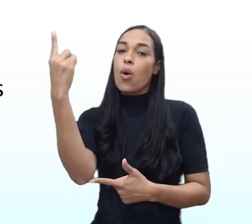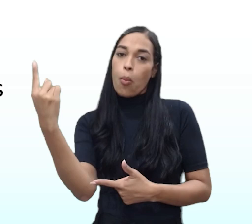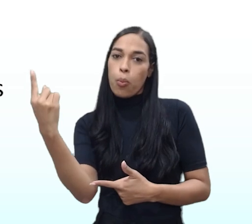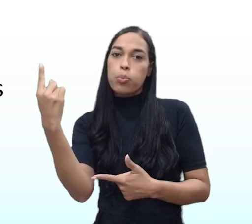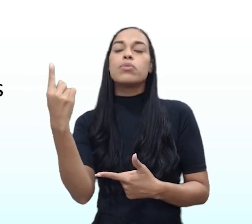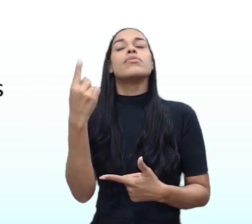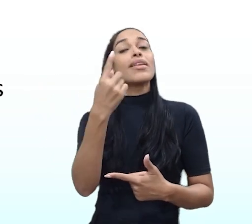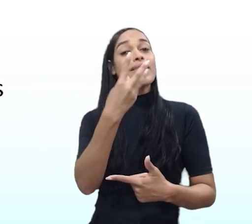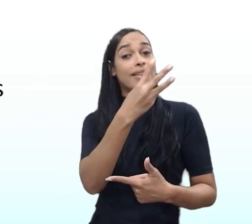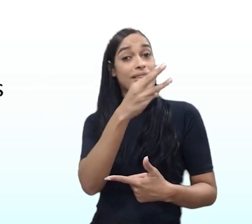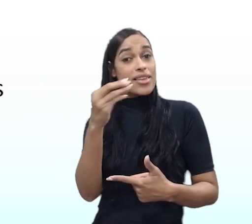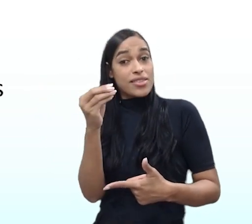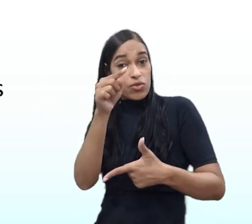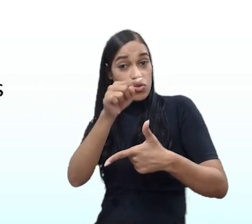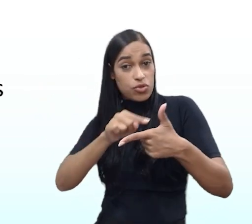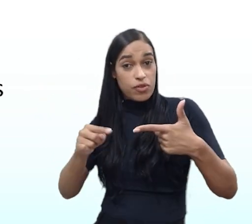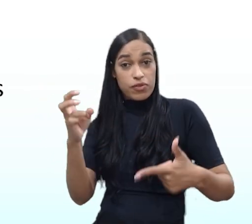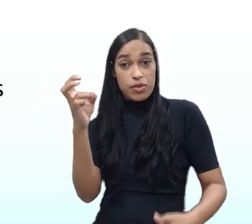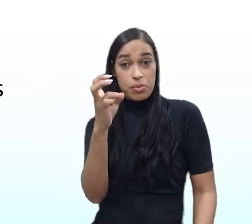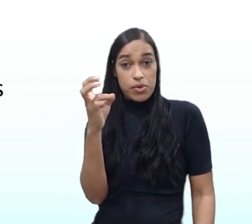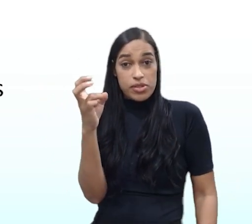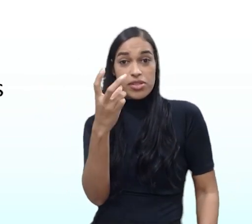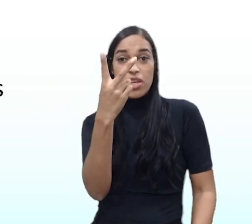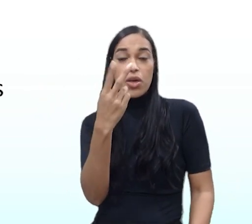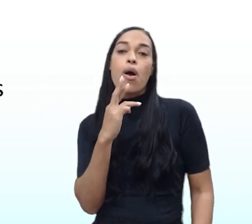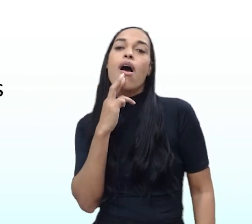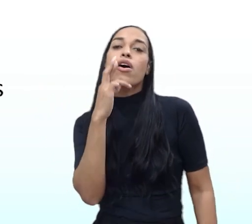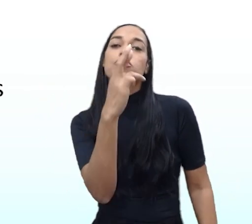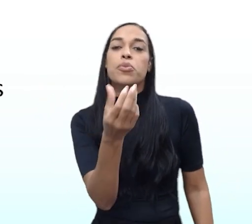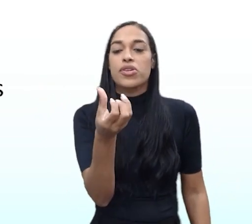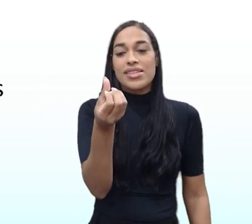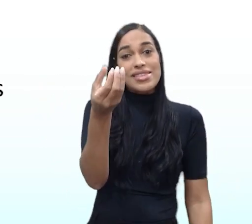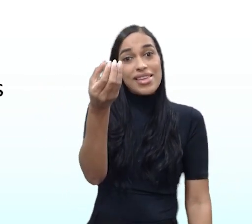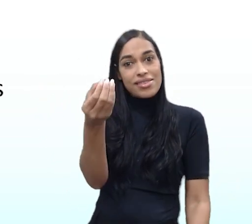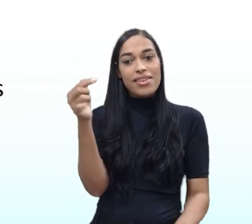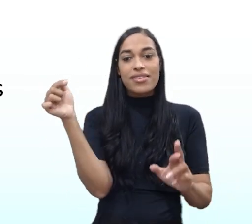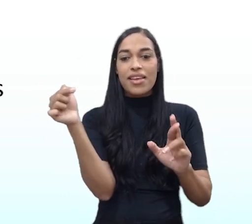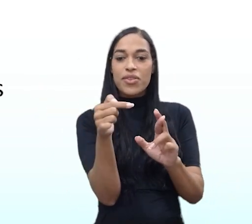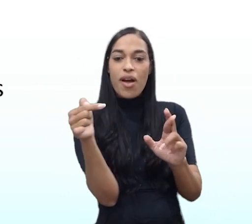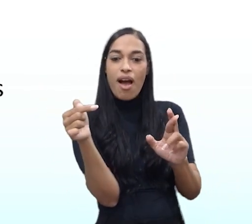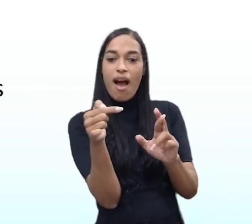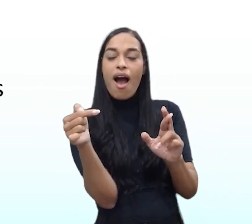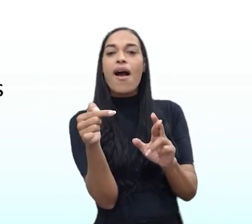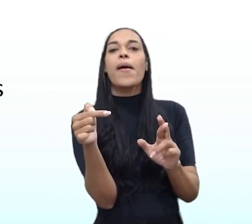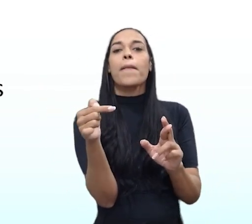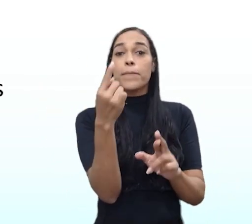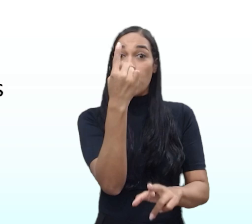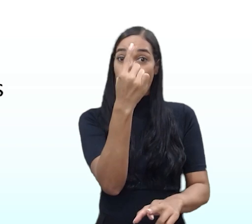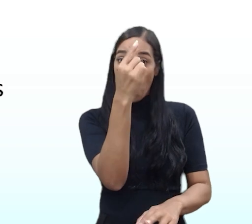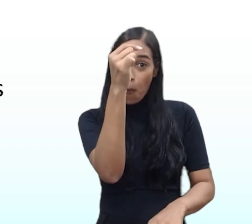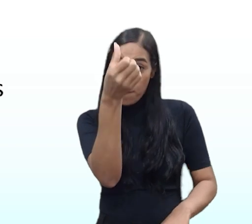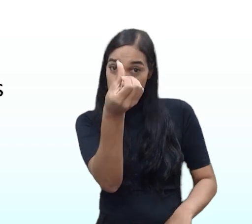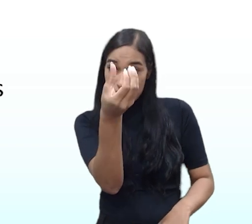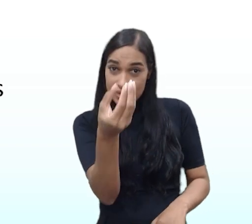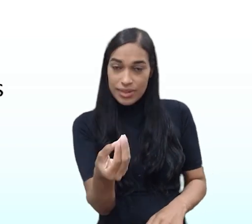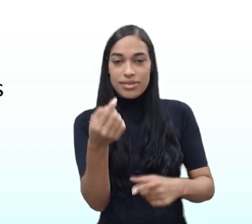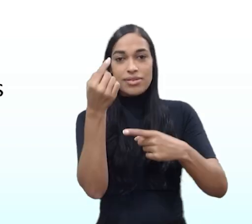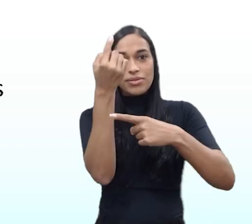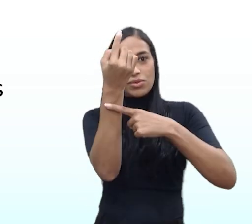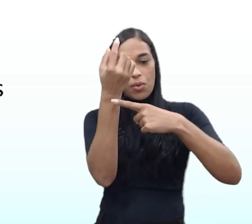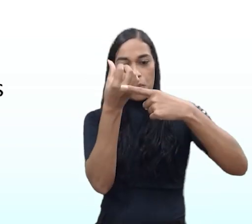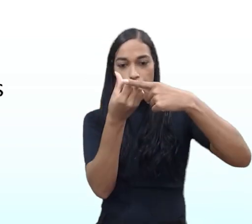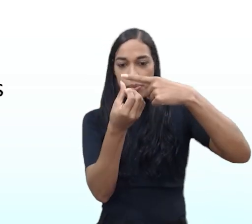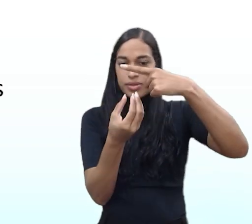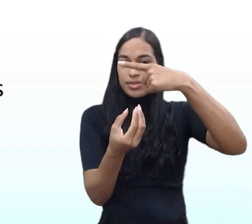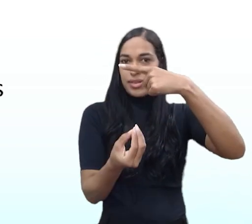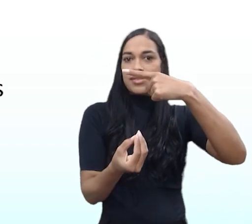1 e 300 dividido por 5, 60. Então, a representação é essa aí que vocês viram, 1 por 60,